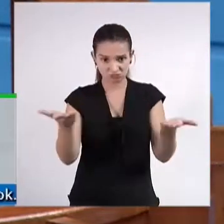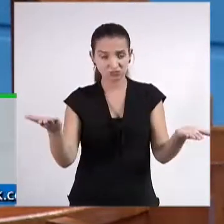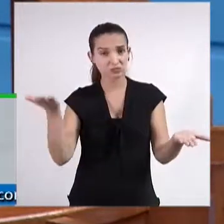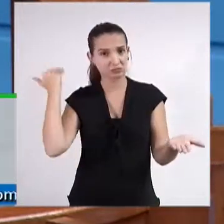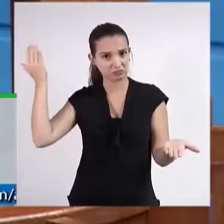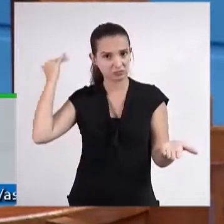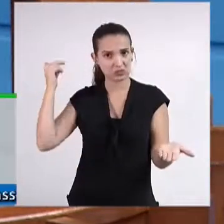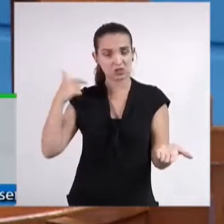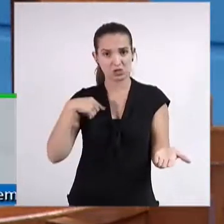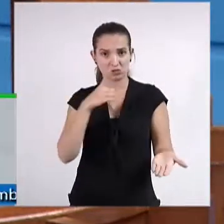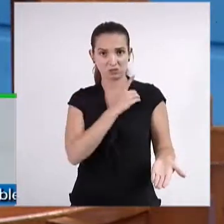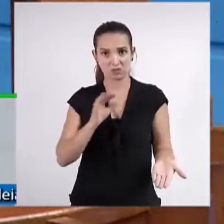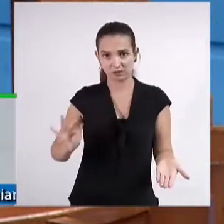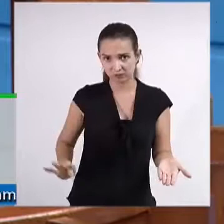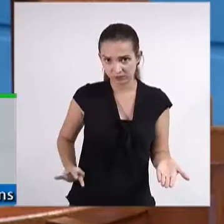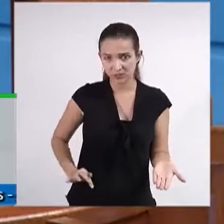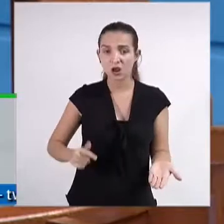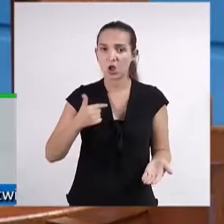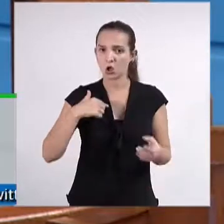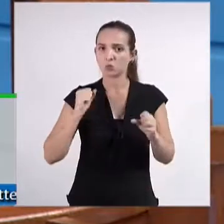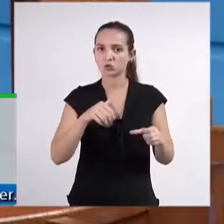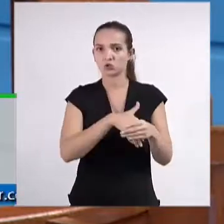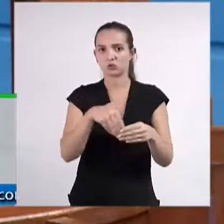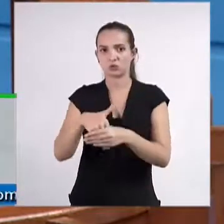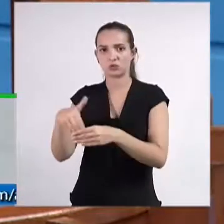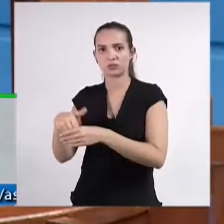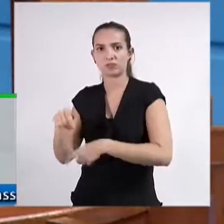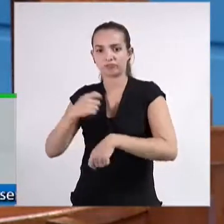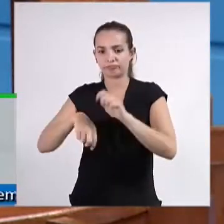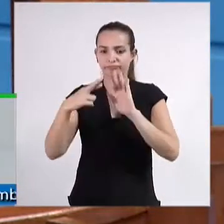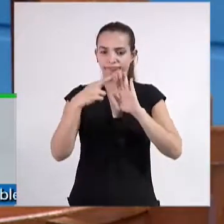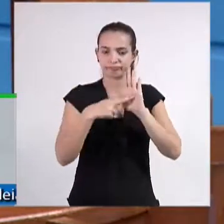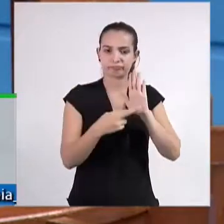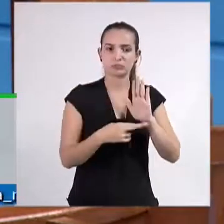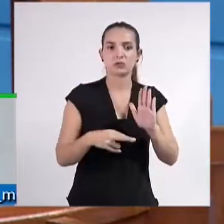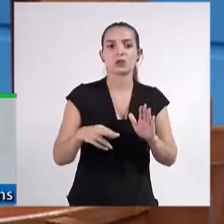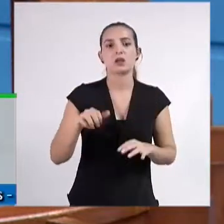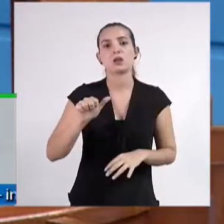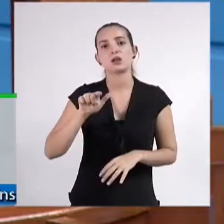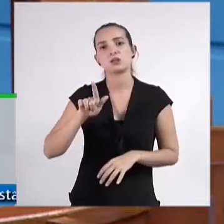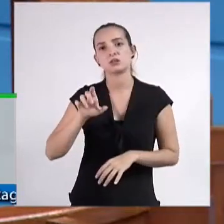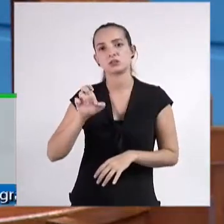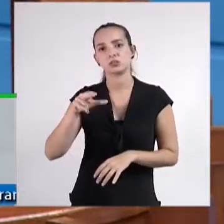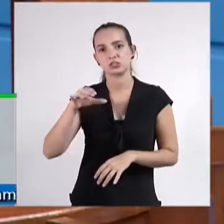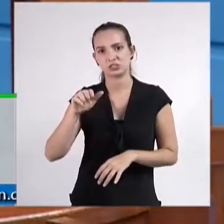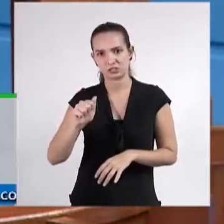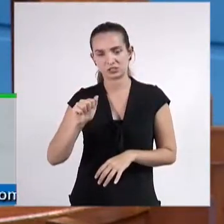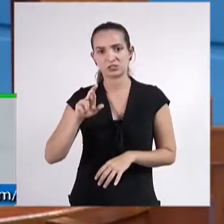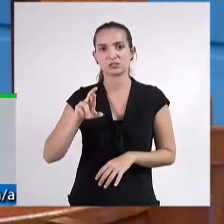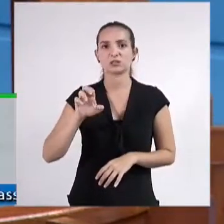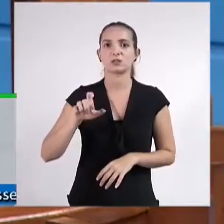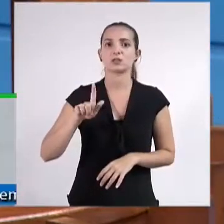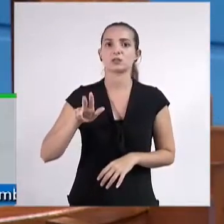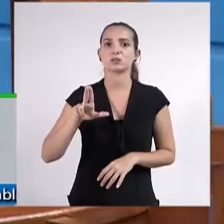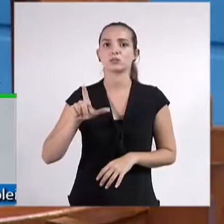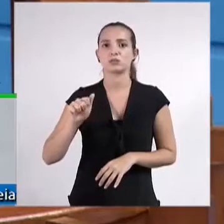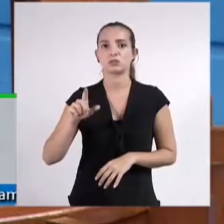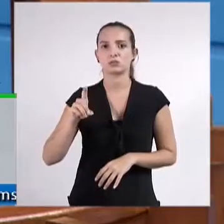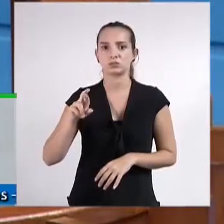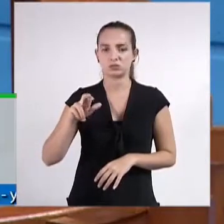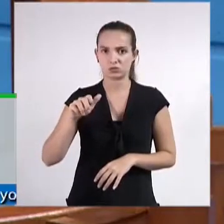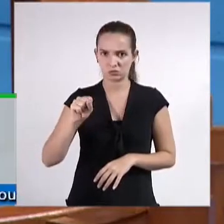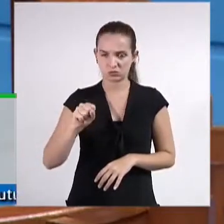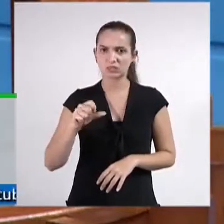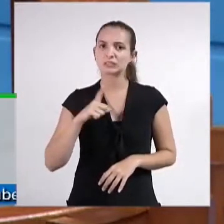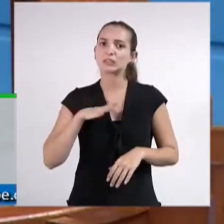em Brasília, como deputado federal, das agências reguladoras. Nós tínhamos grande esperança na autonomia e na estrutura das agências